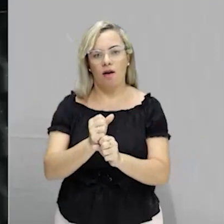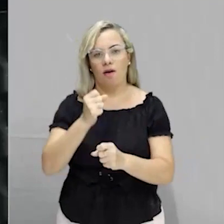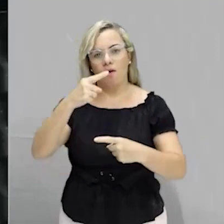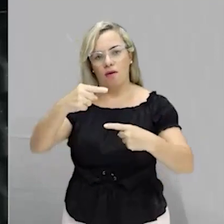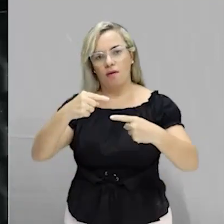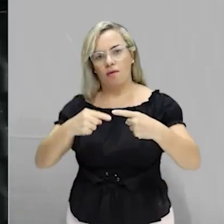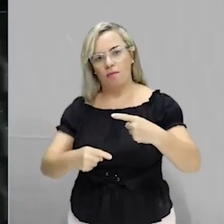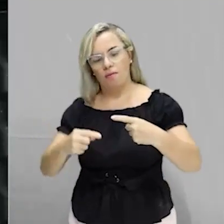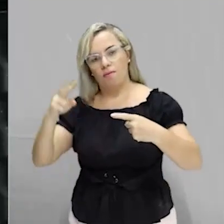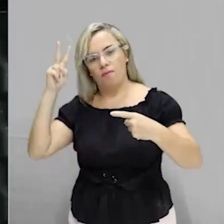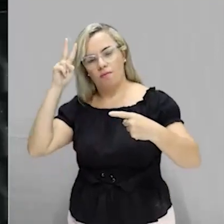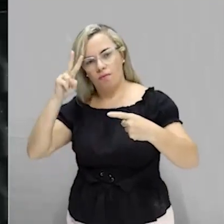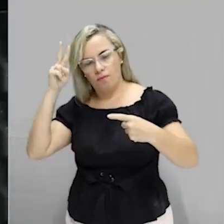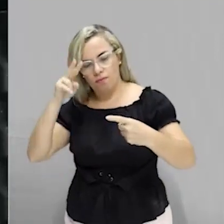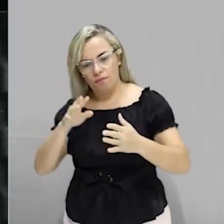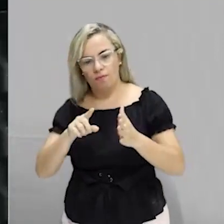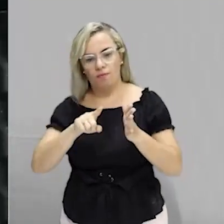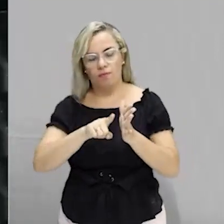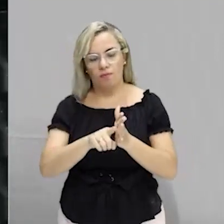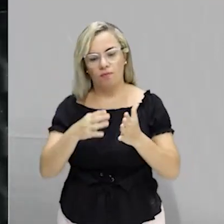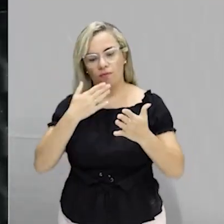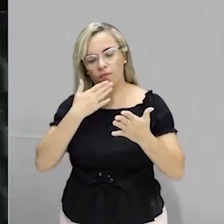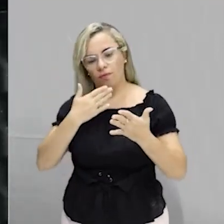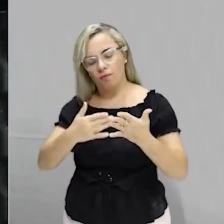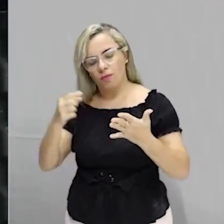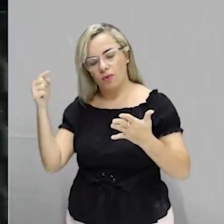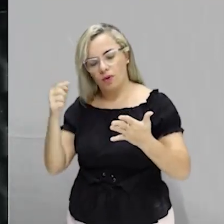razão. Lembra? A questão solicitava que nós